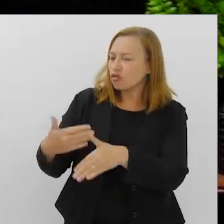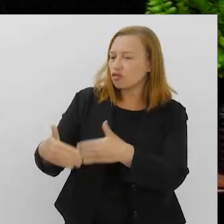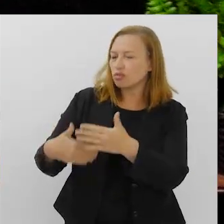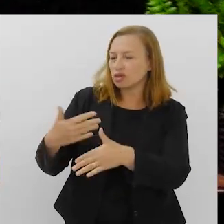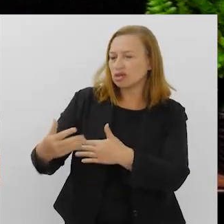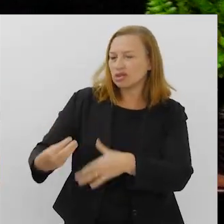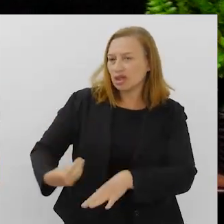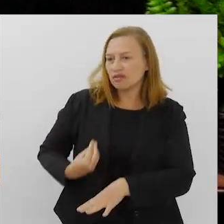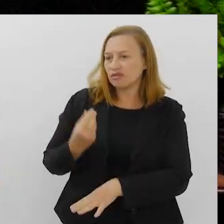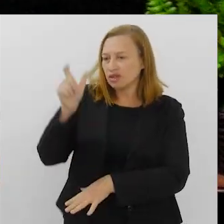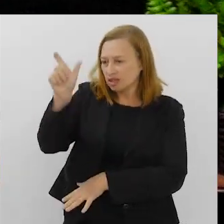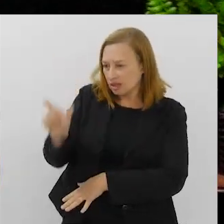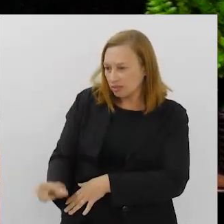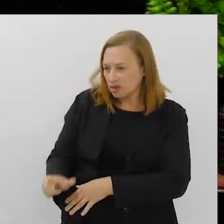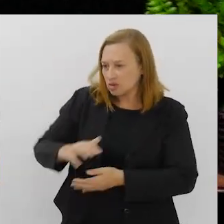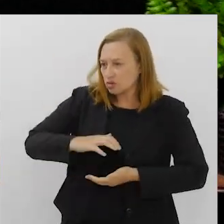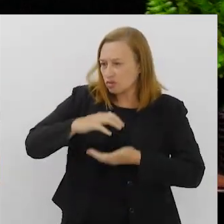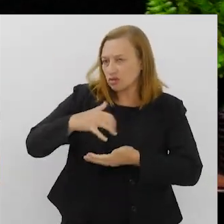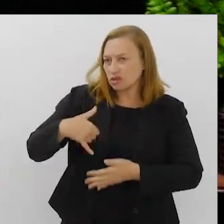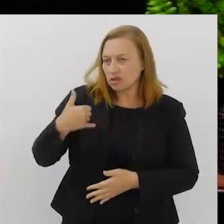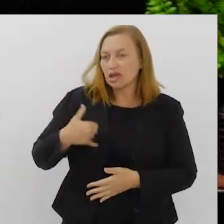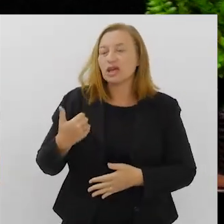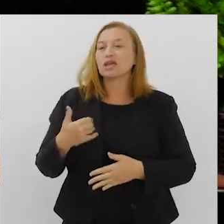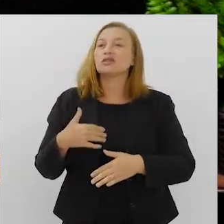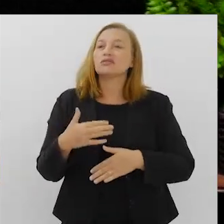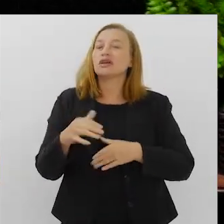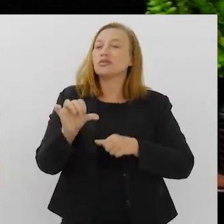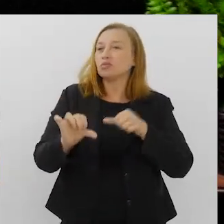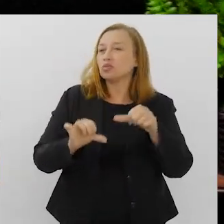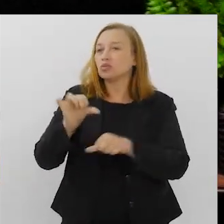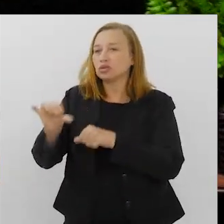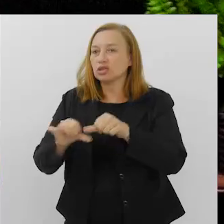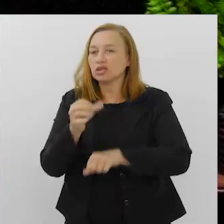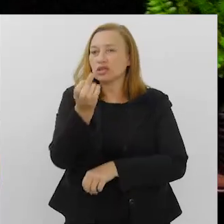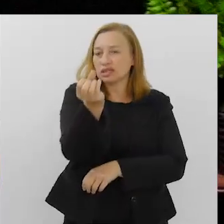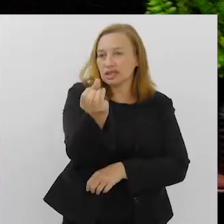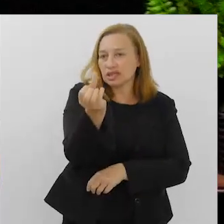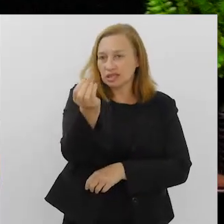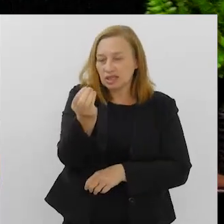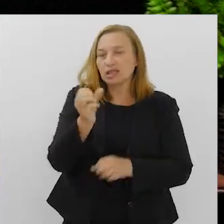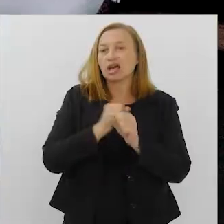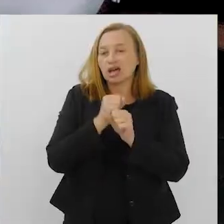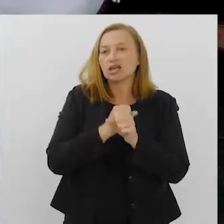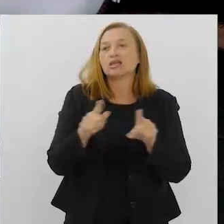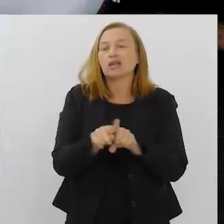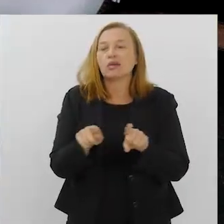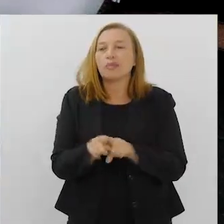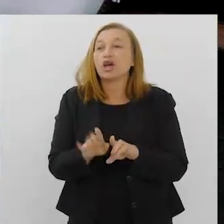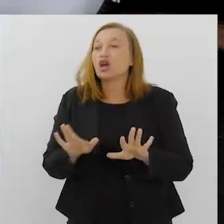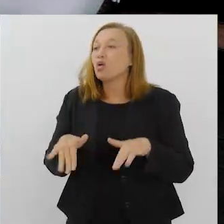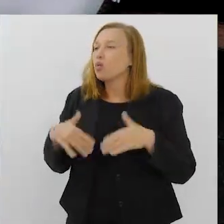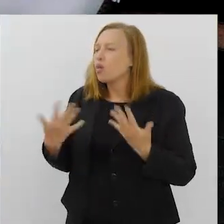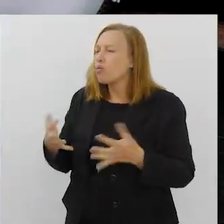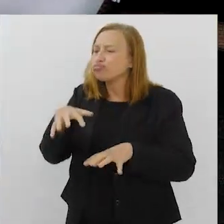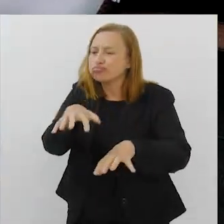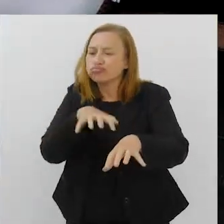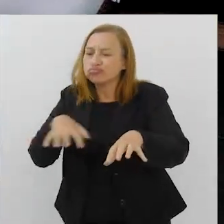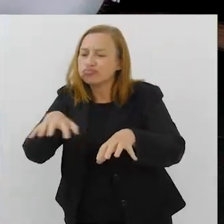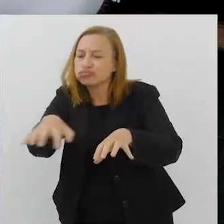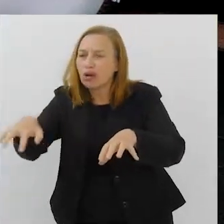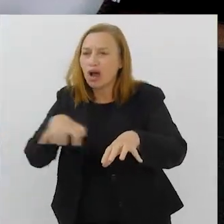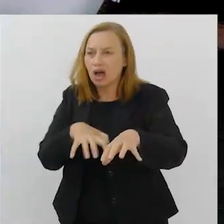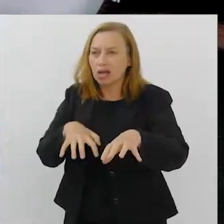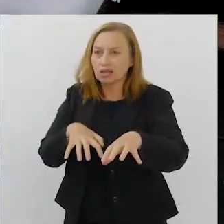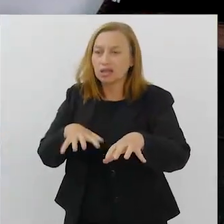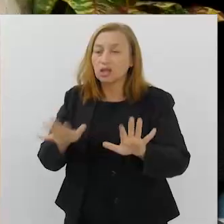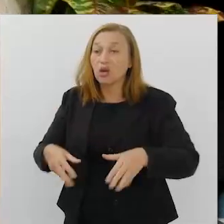é o envelhecimento. E aí a gente foi se reinventando ao longo desses 60 anos também. E em quais unidades que